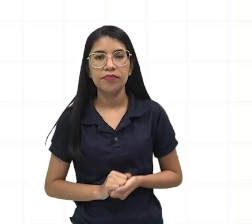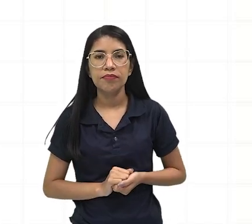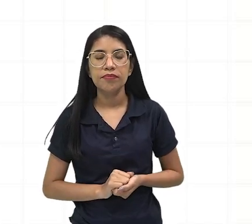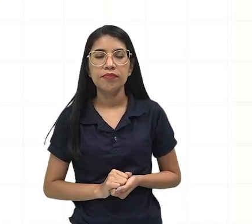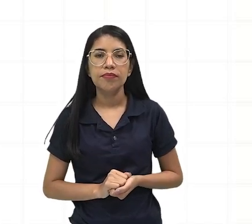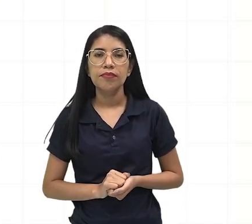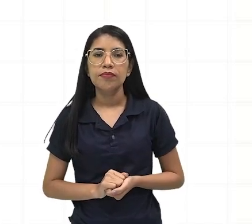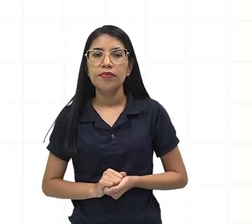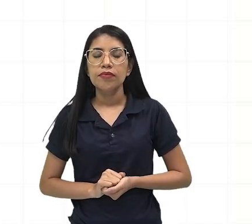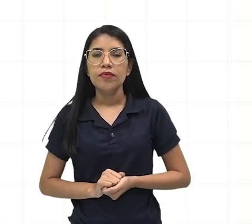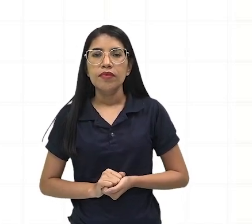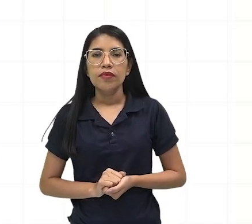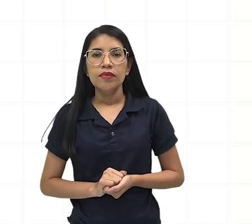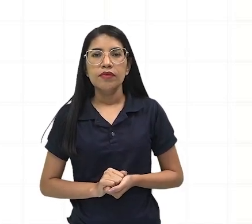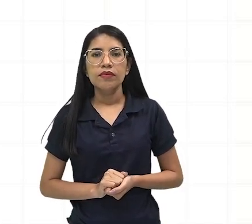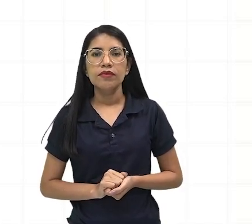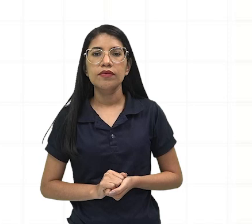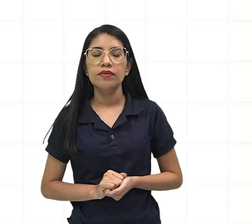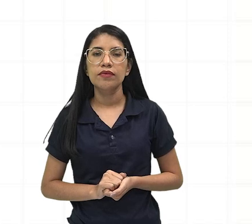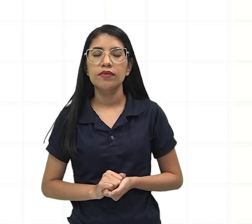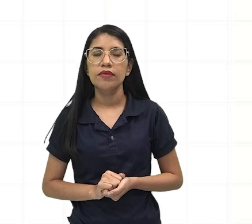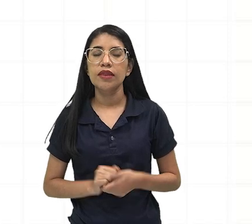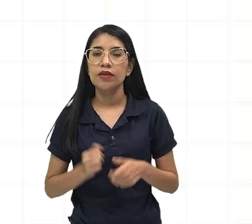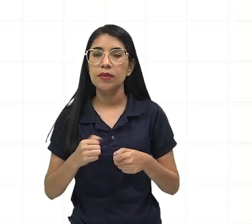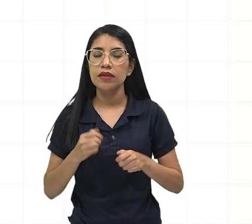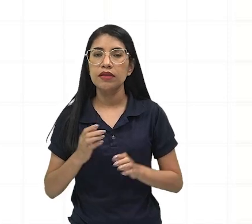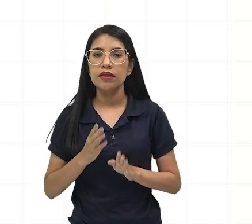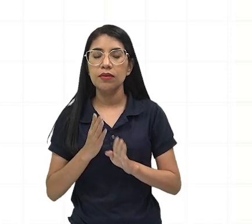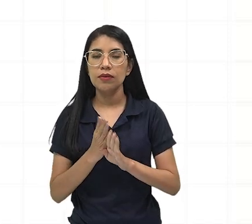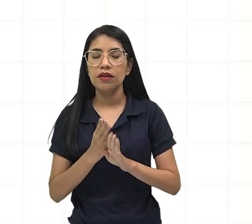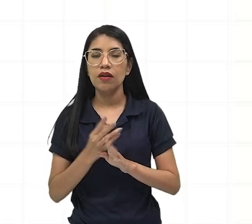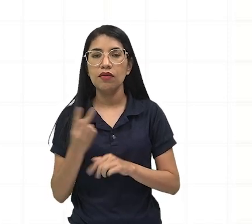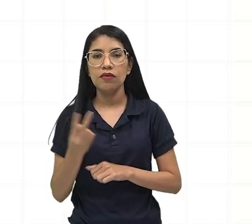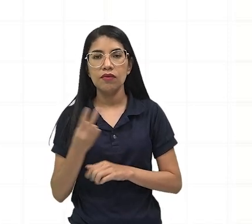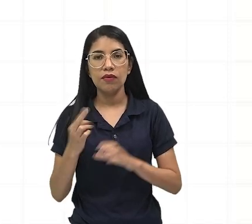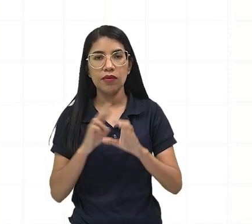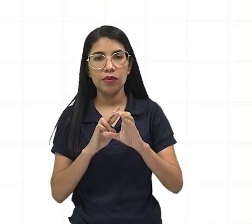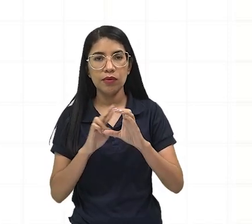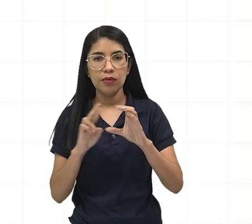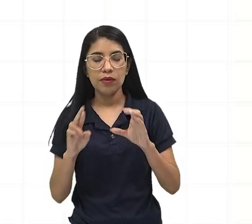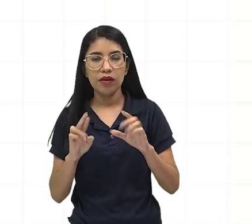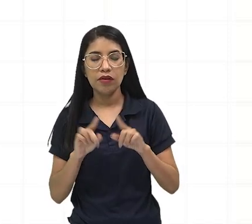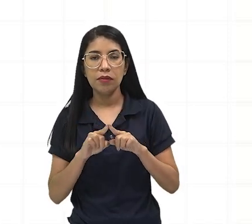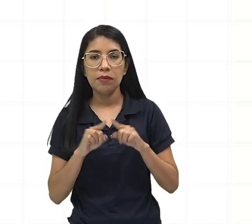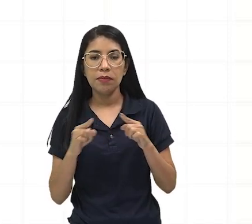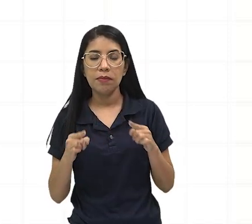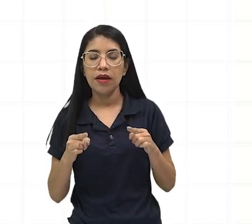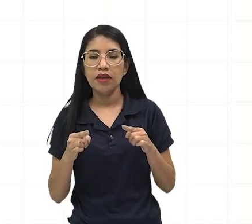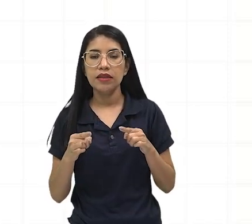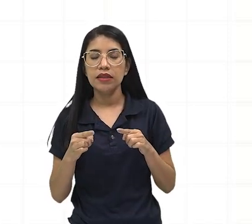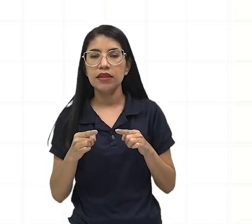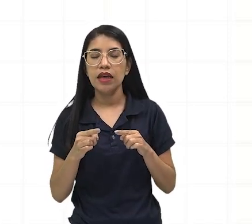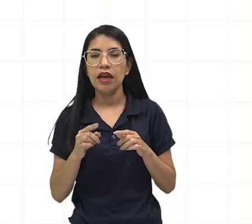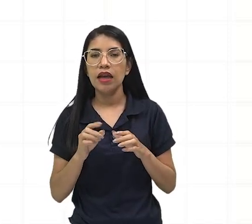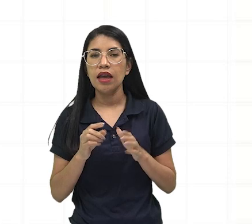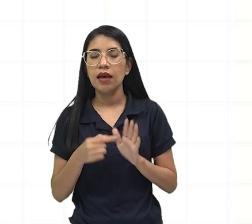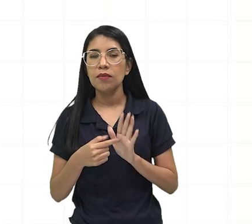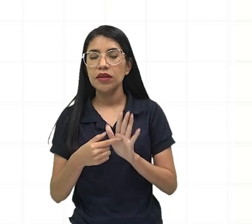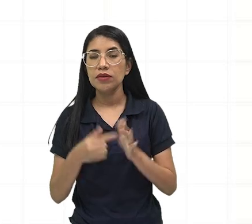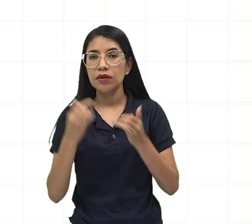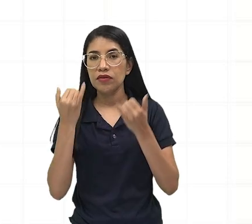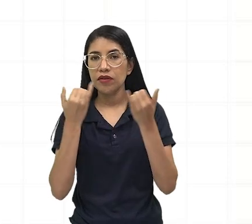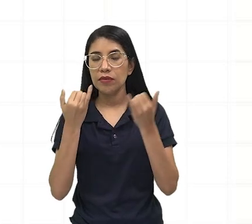círculo. Nós queremos o raio, só que aqui ele deu a medida do